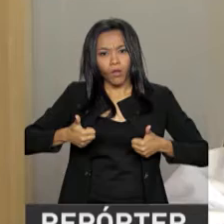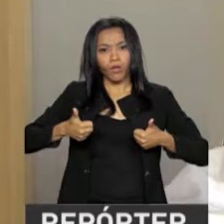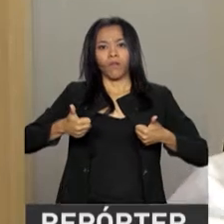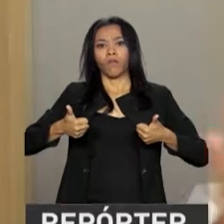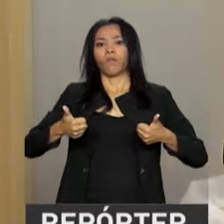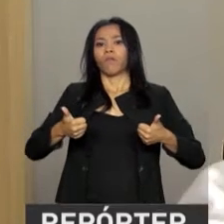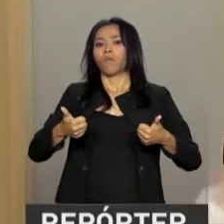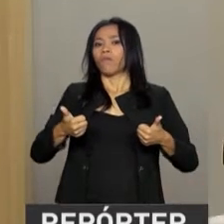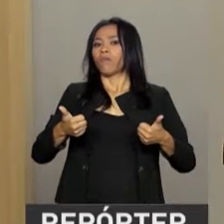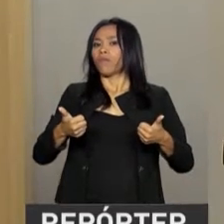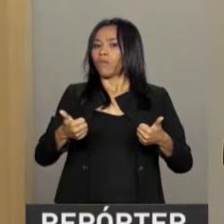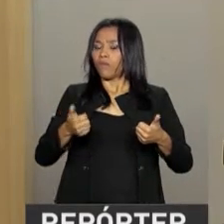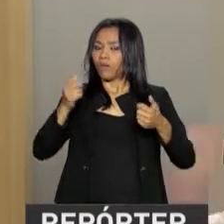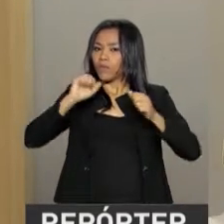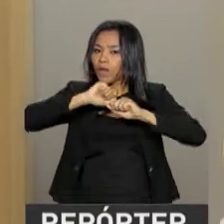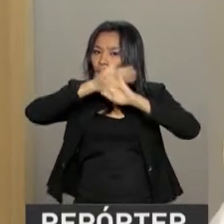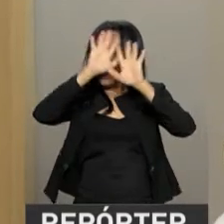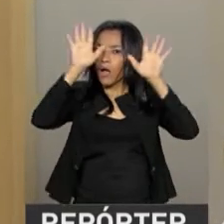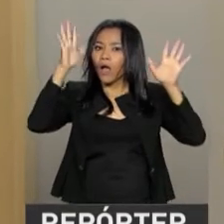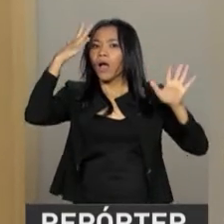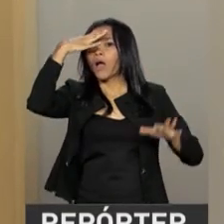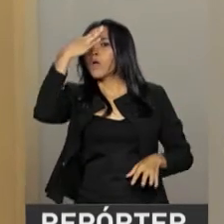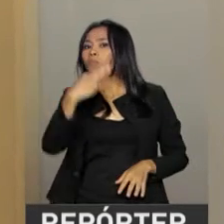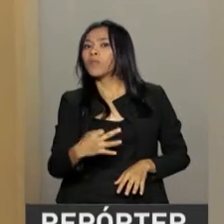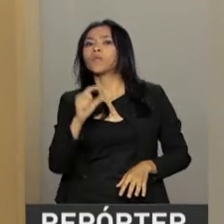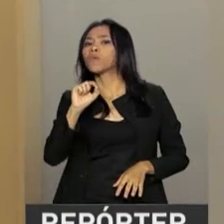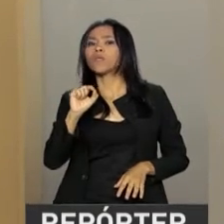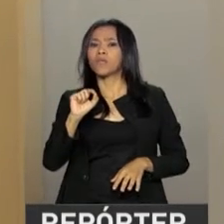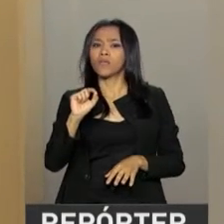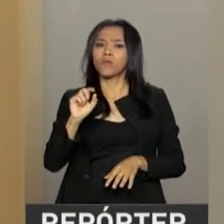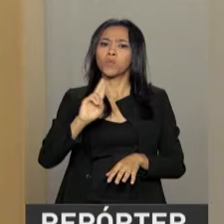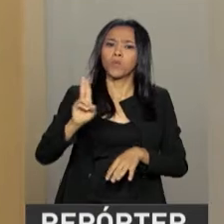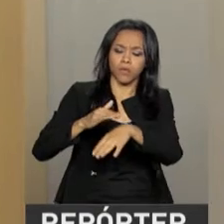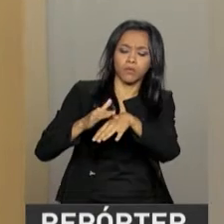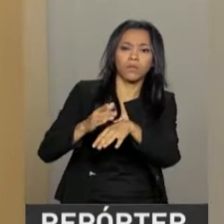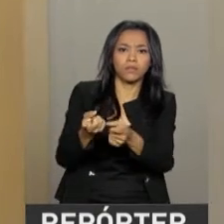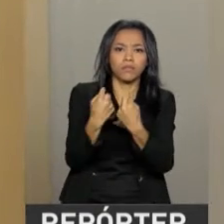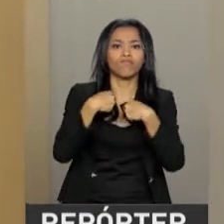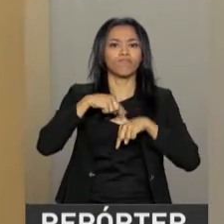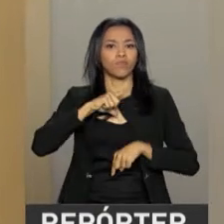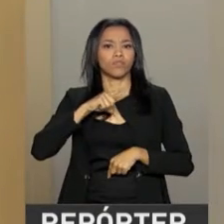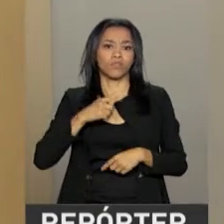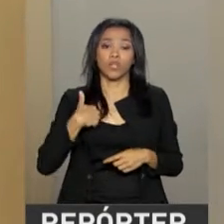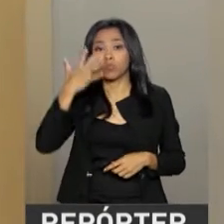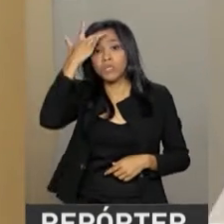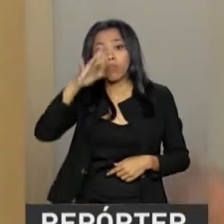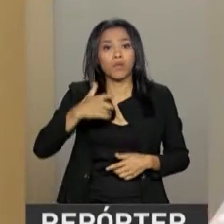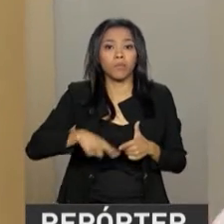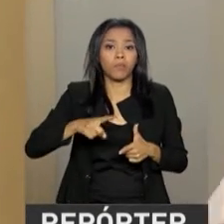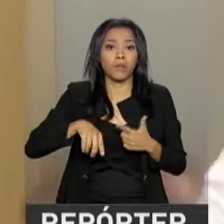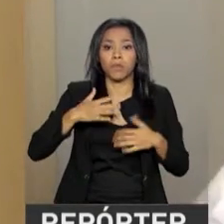assim, uma clareza do que realmente eu tinha, né? Porque você tem um problema, não saber o que é, e